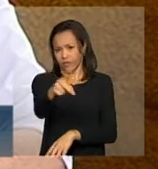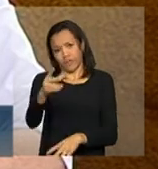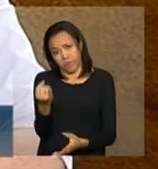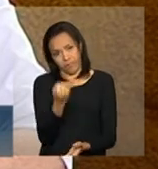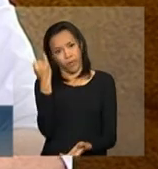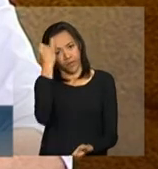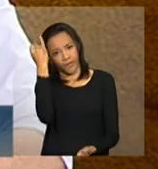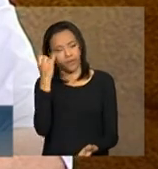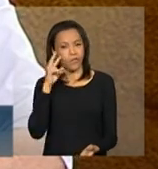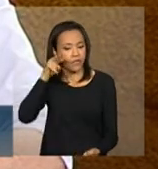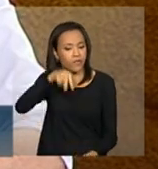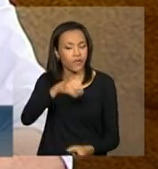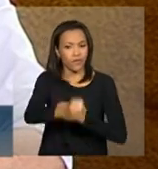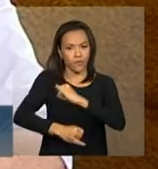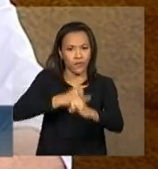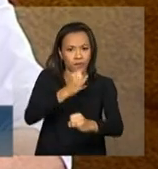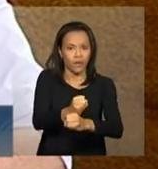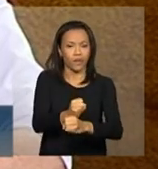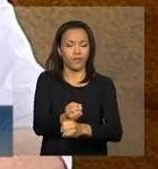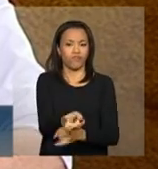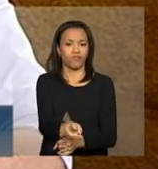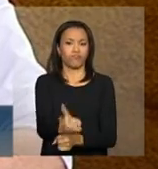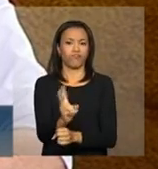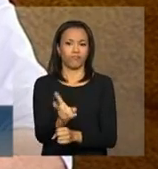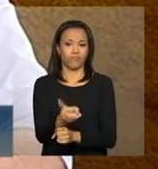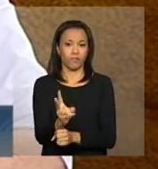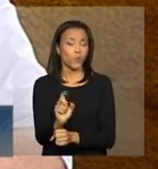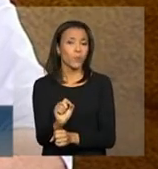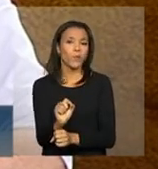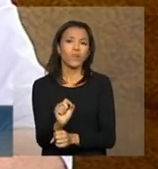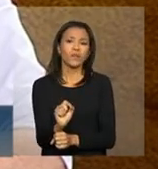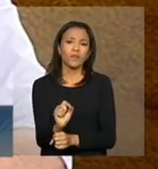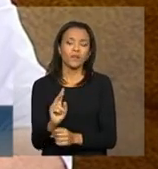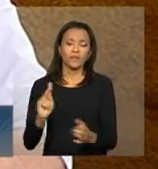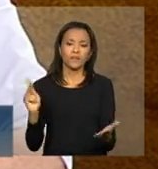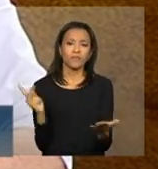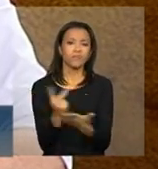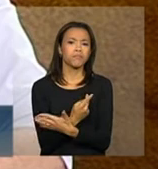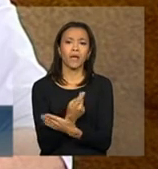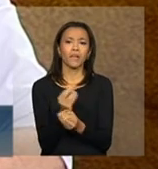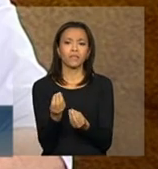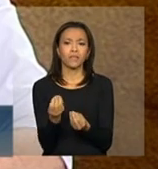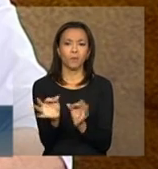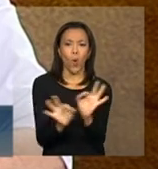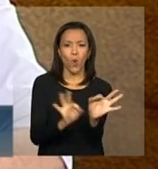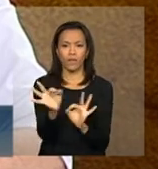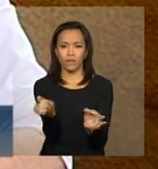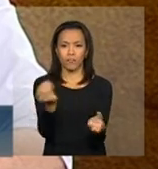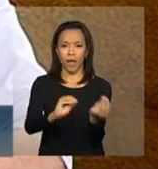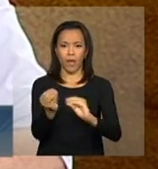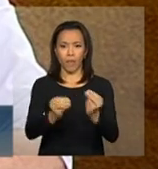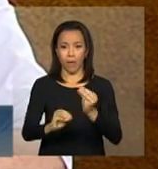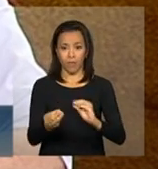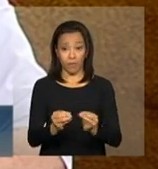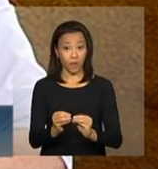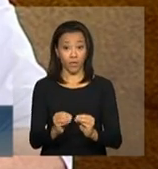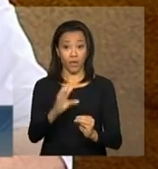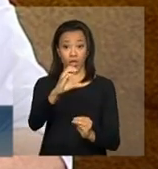importante, online, o tempo todo, o que está realmente sendo feito no orçamento.